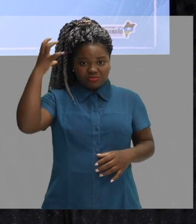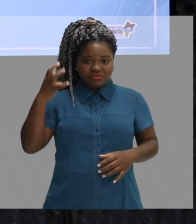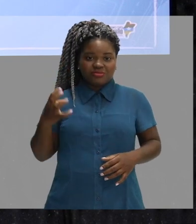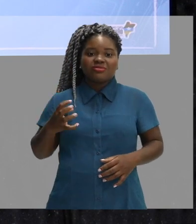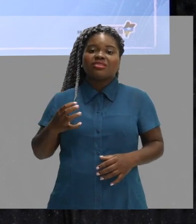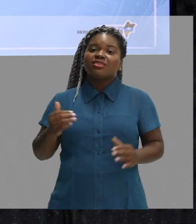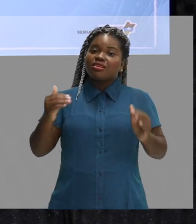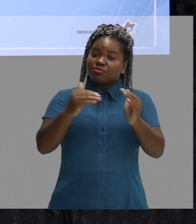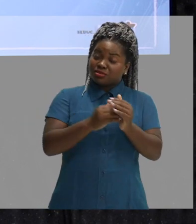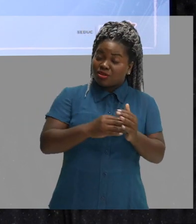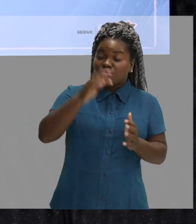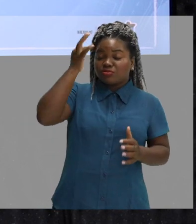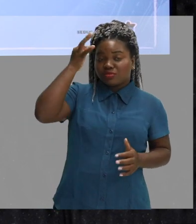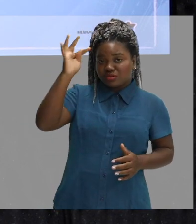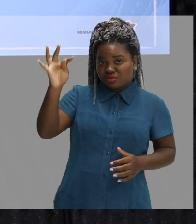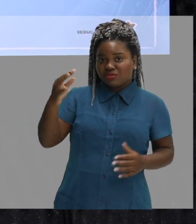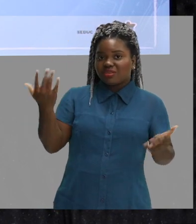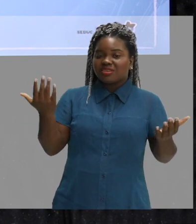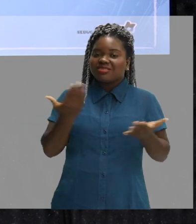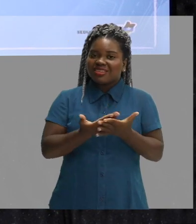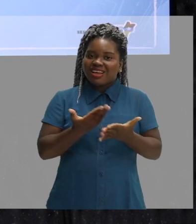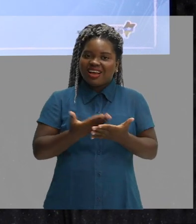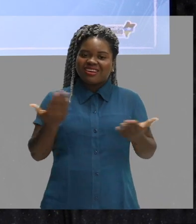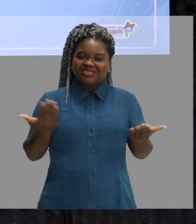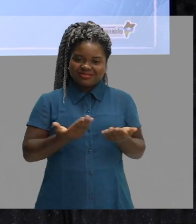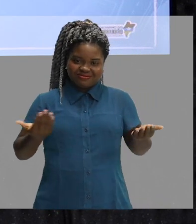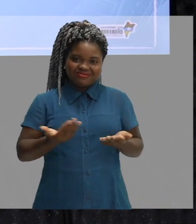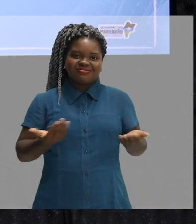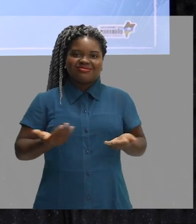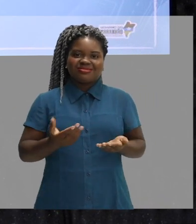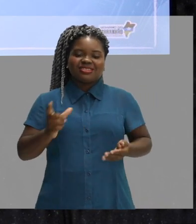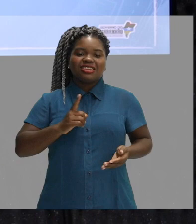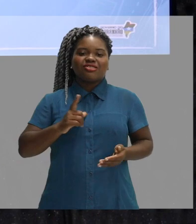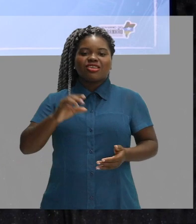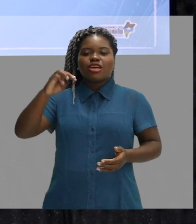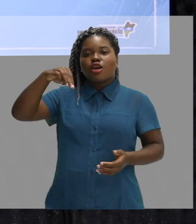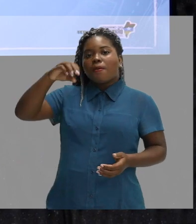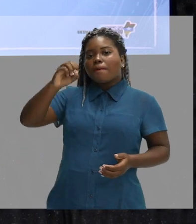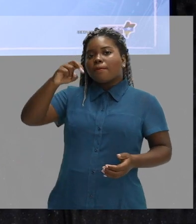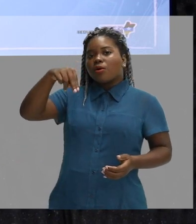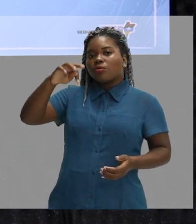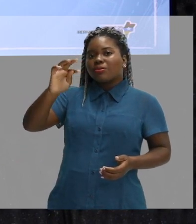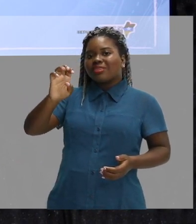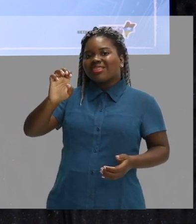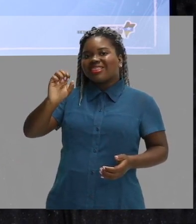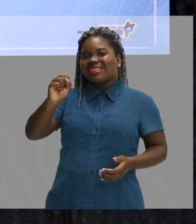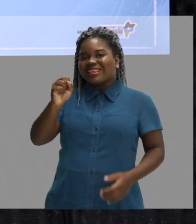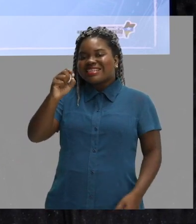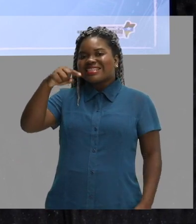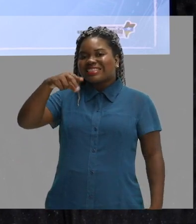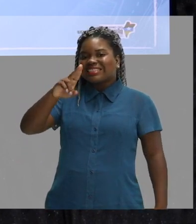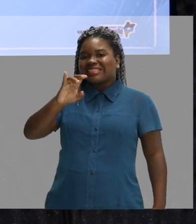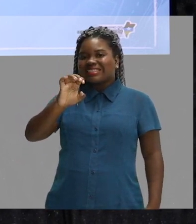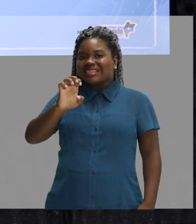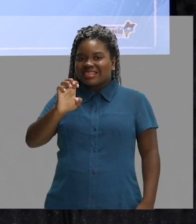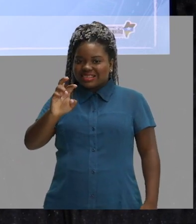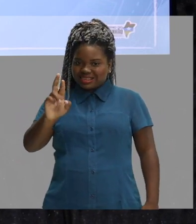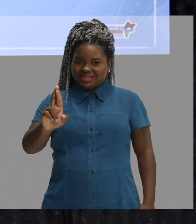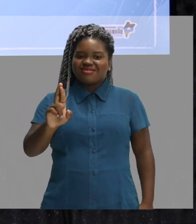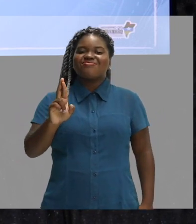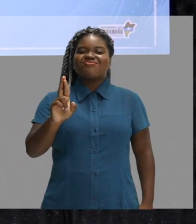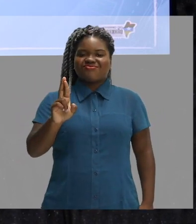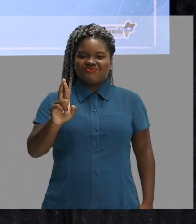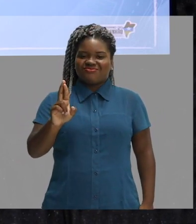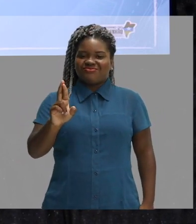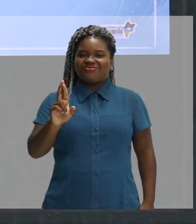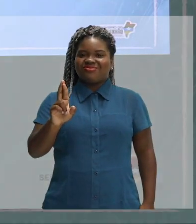vamos para a última teoria da aula de hoje, que é a teoria do Montesquieu. do Barão de Montesquieu,